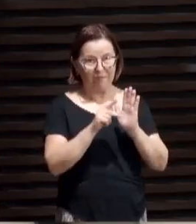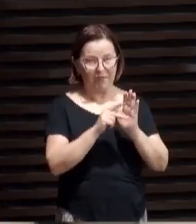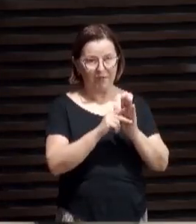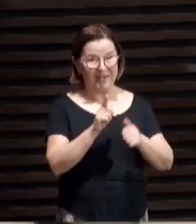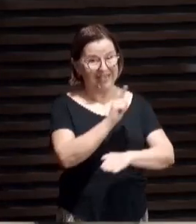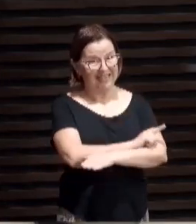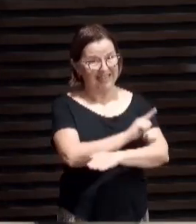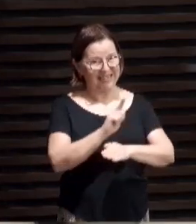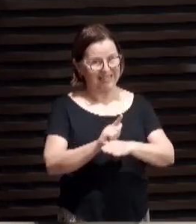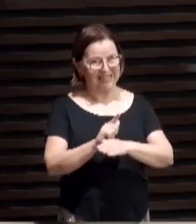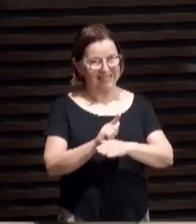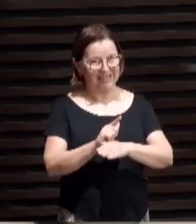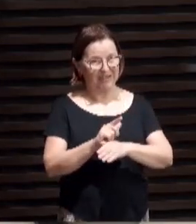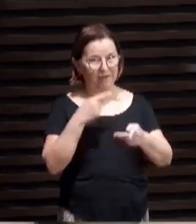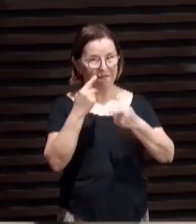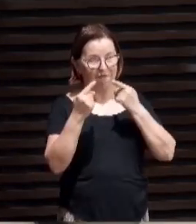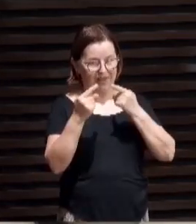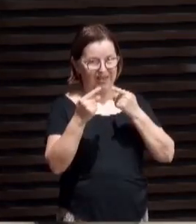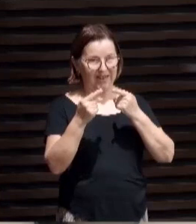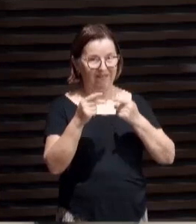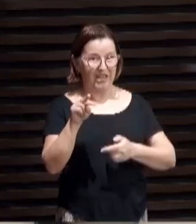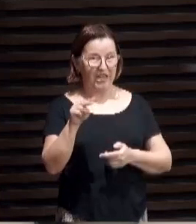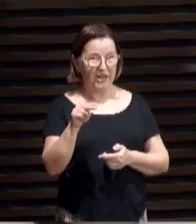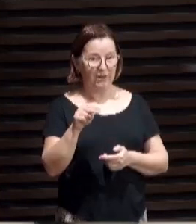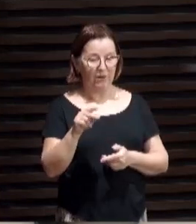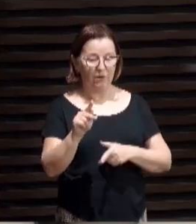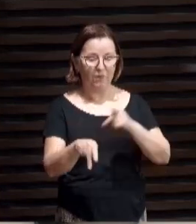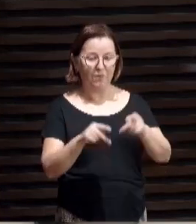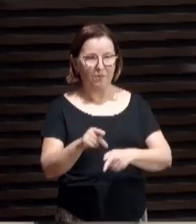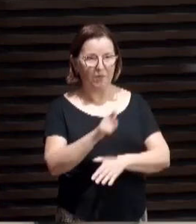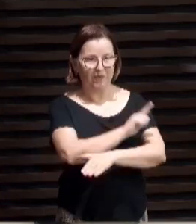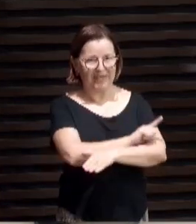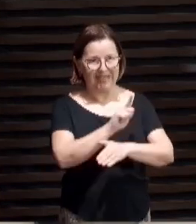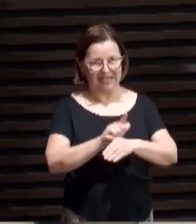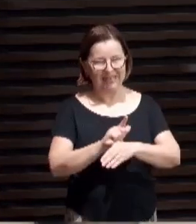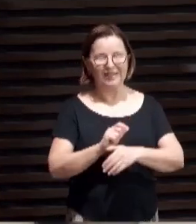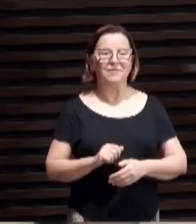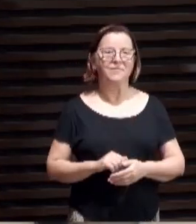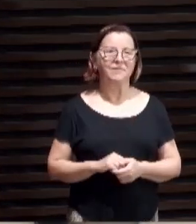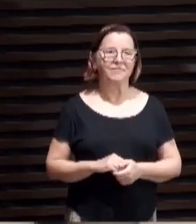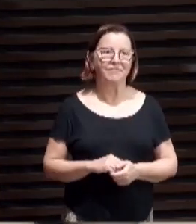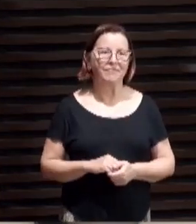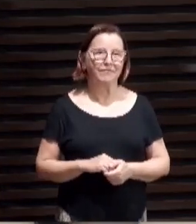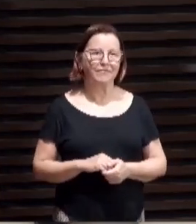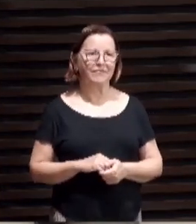Galileia, com sotaque galileu, e ele falando, né?